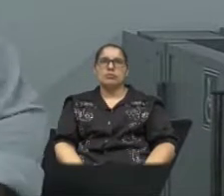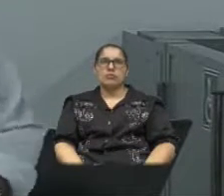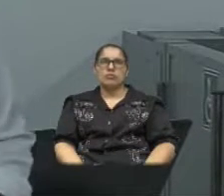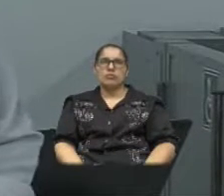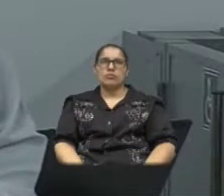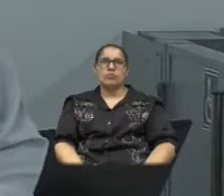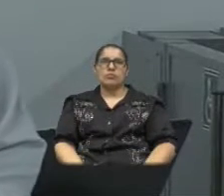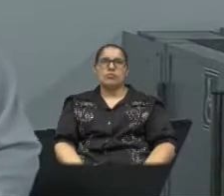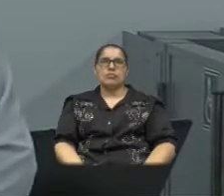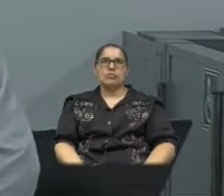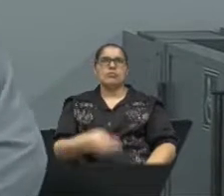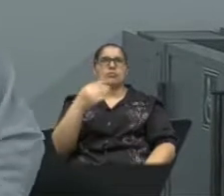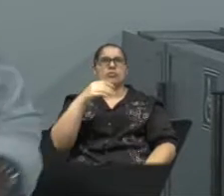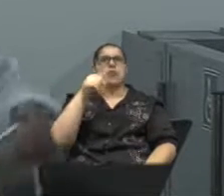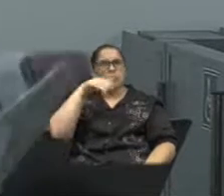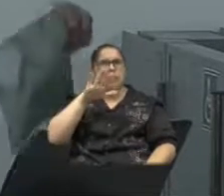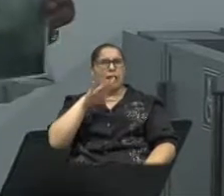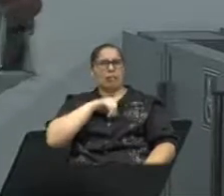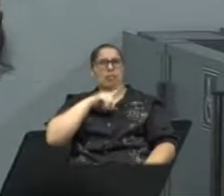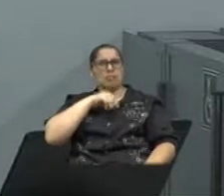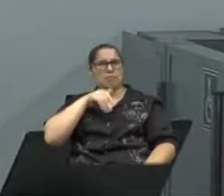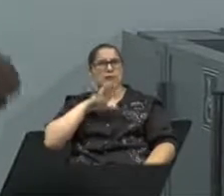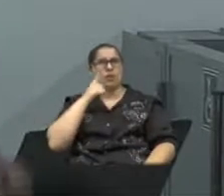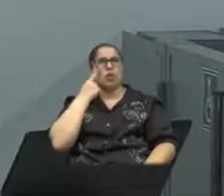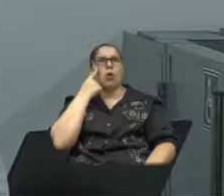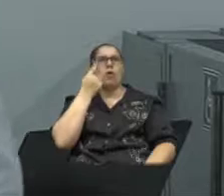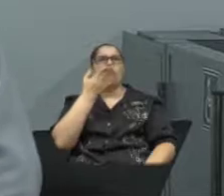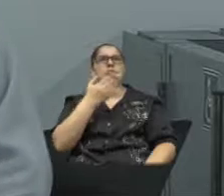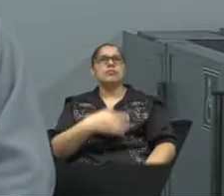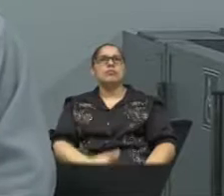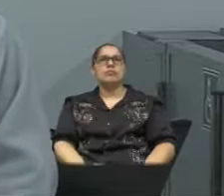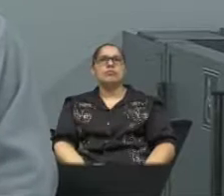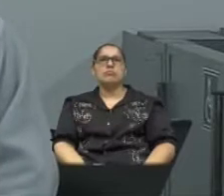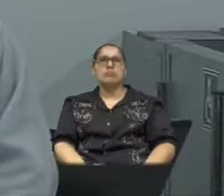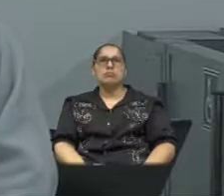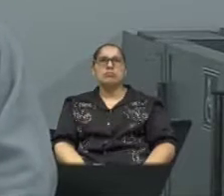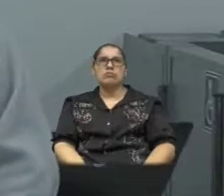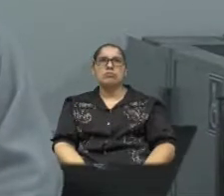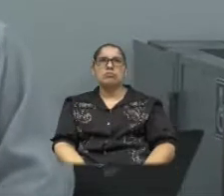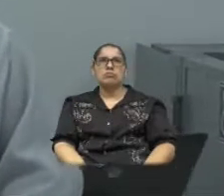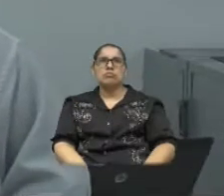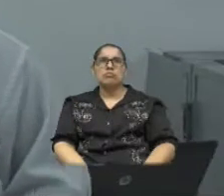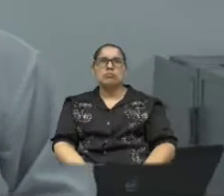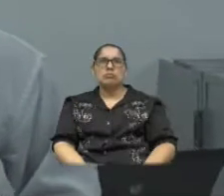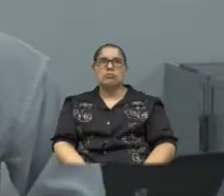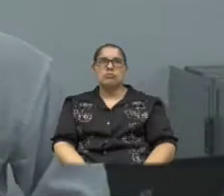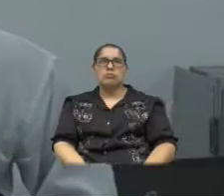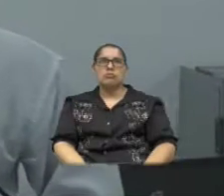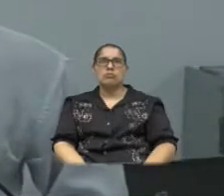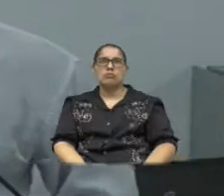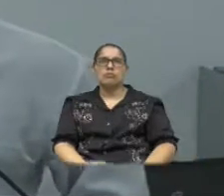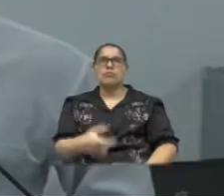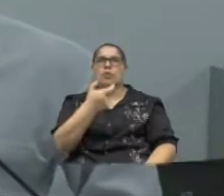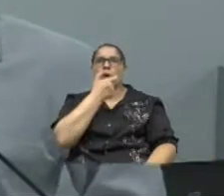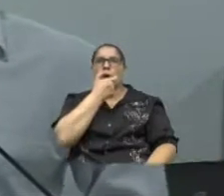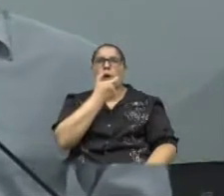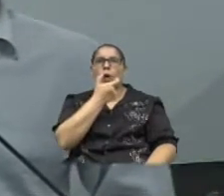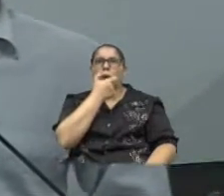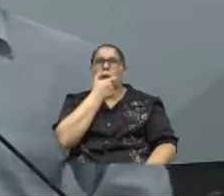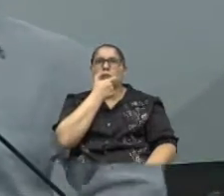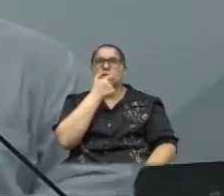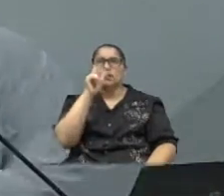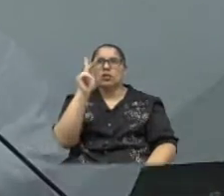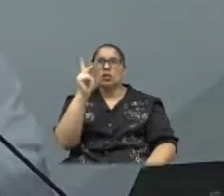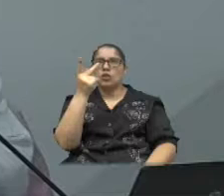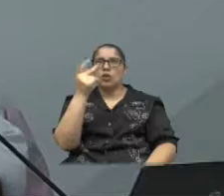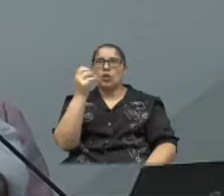Eu não ia mostrar, mas vou mostrar mais. Está aqui, ó, Estevão, que você falou da hóstia, que para o católico é o corpo